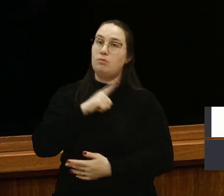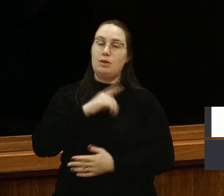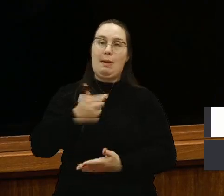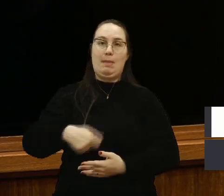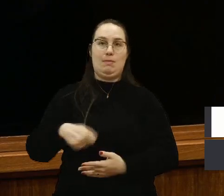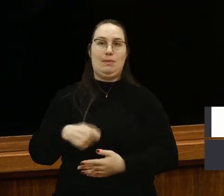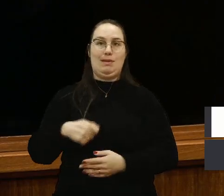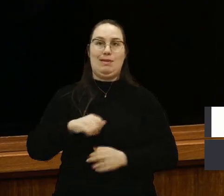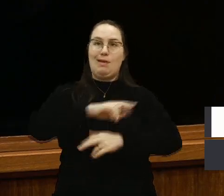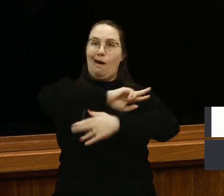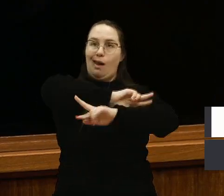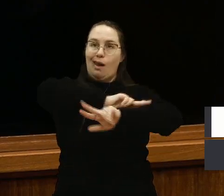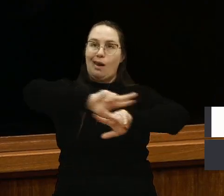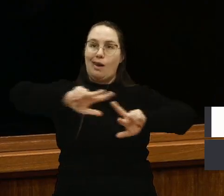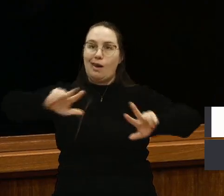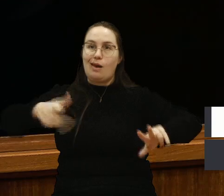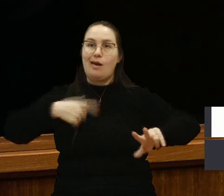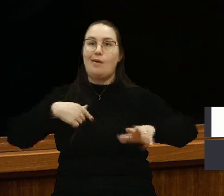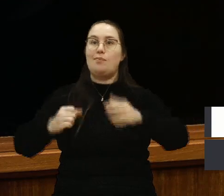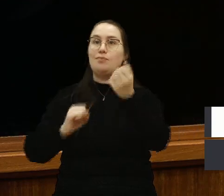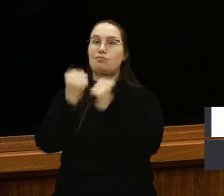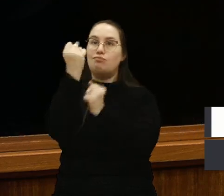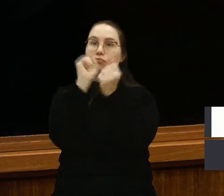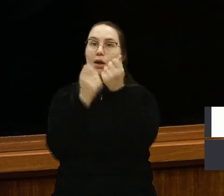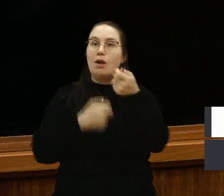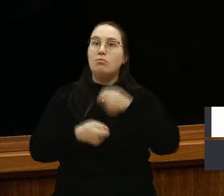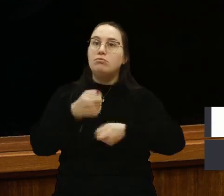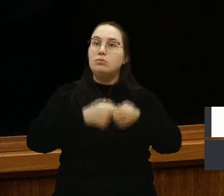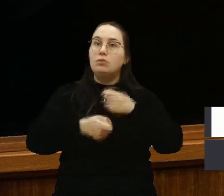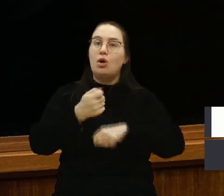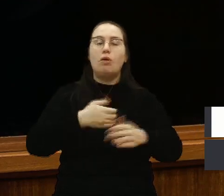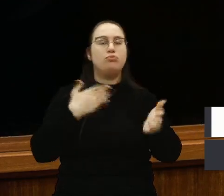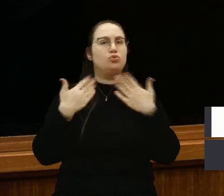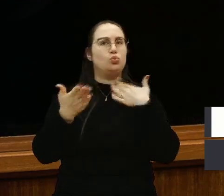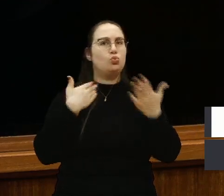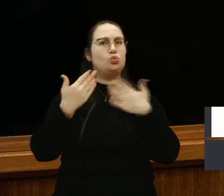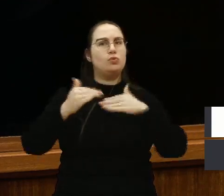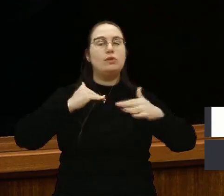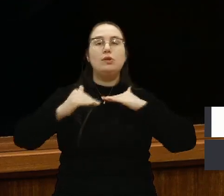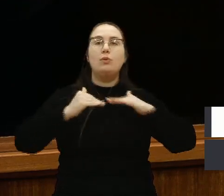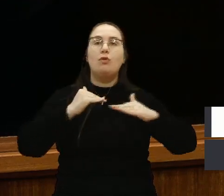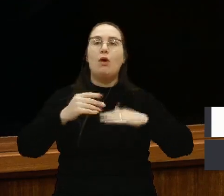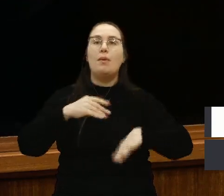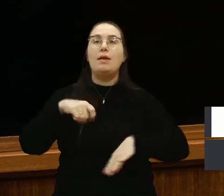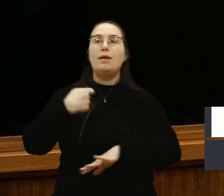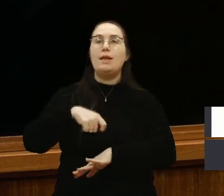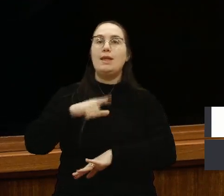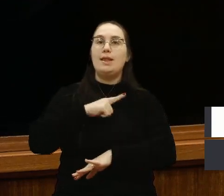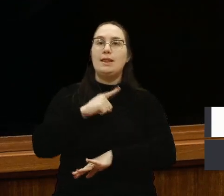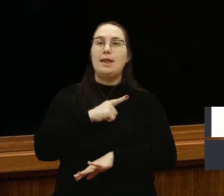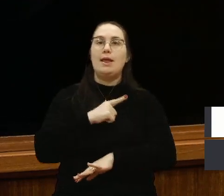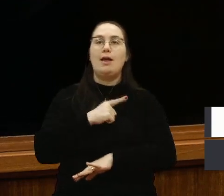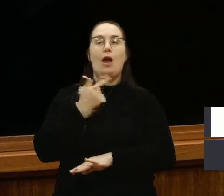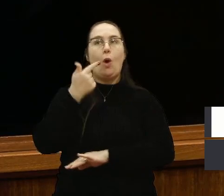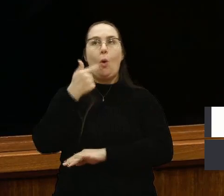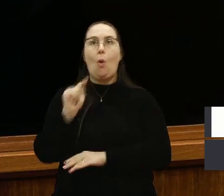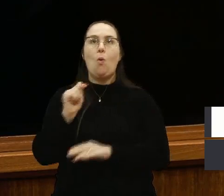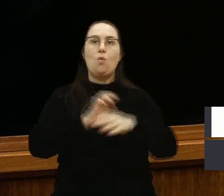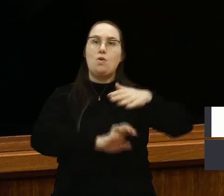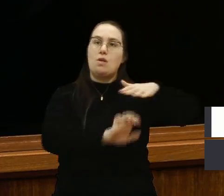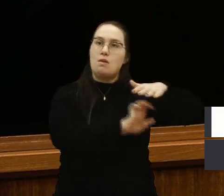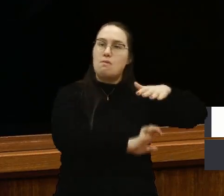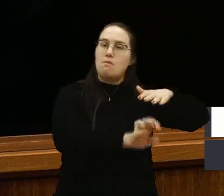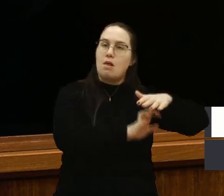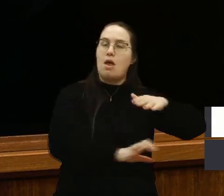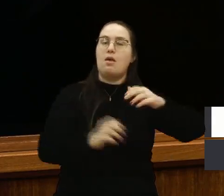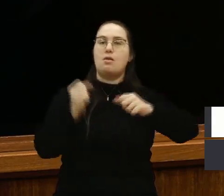precisa diversificar mais a nossa matriz econômica, né? E discutir, fazer movimentos para que a gente tenha aqui outras, né, indústrias e